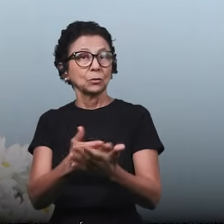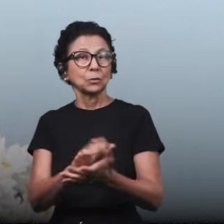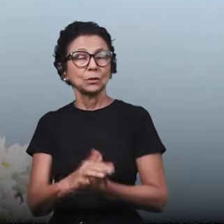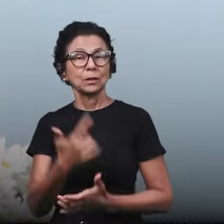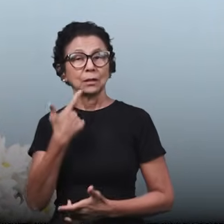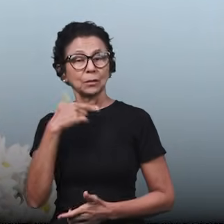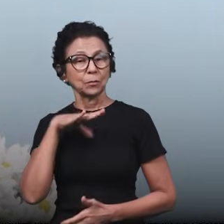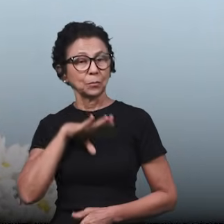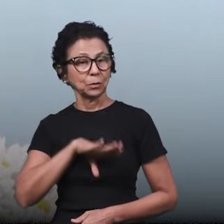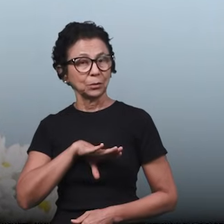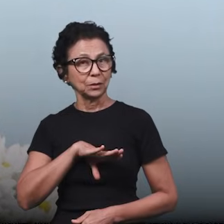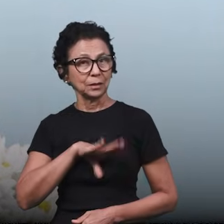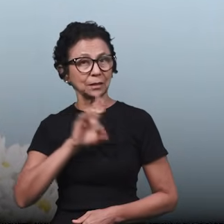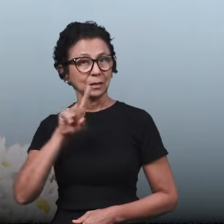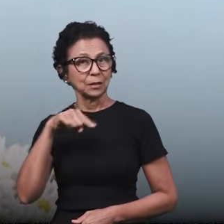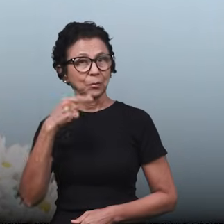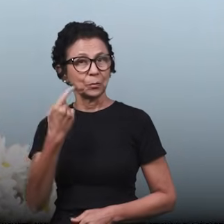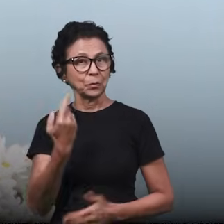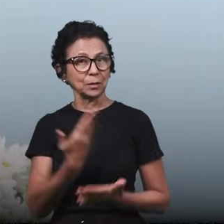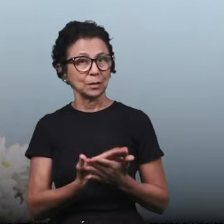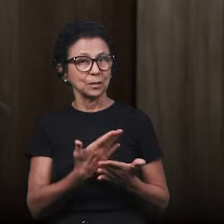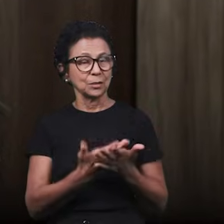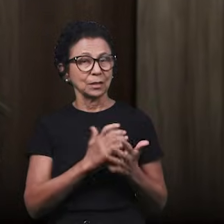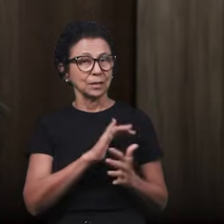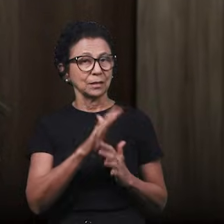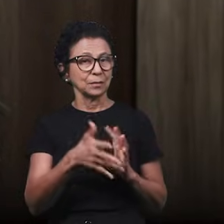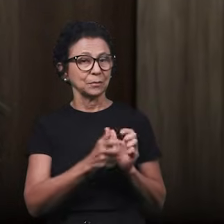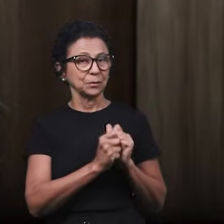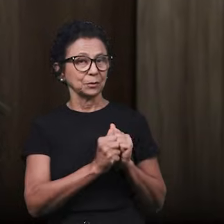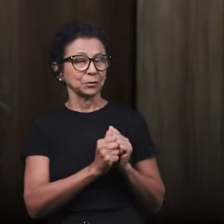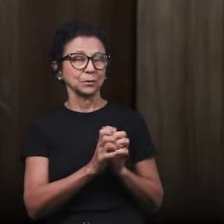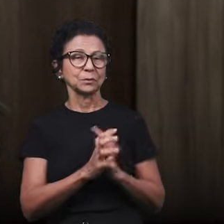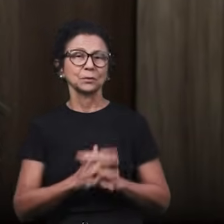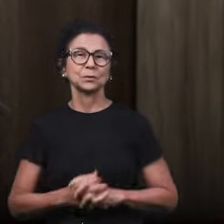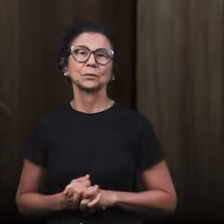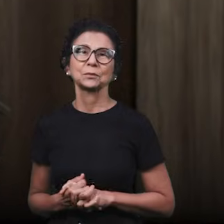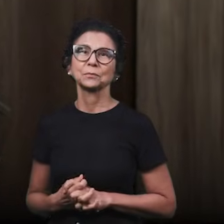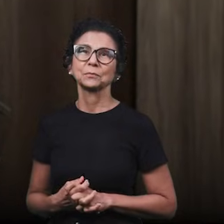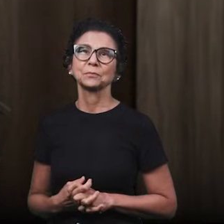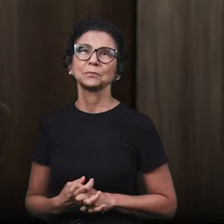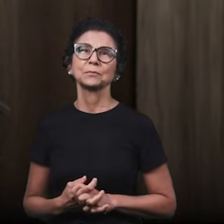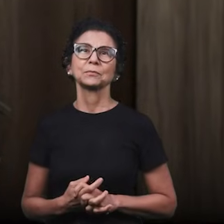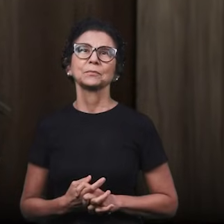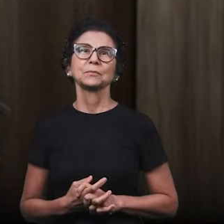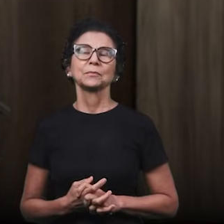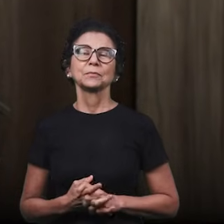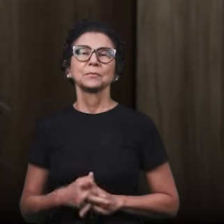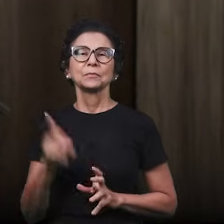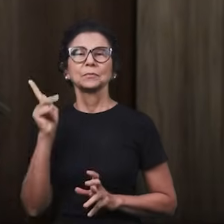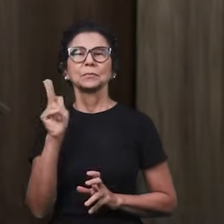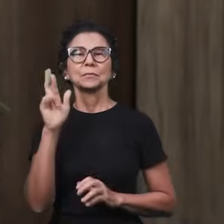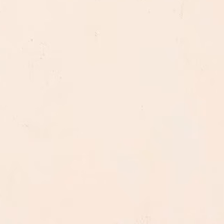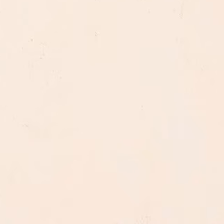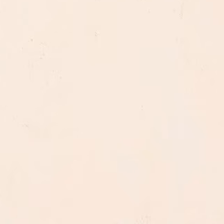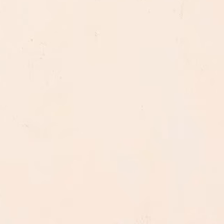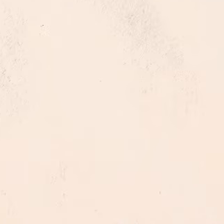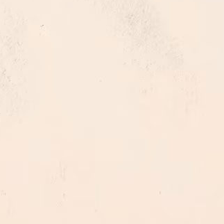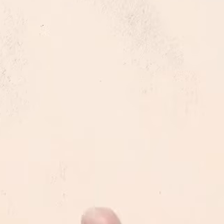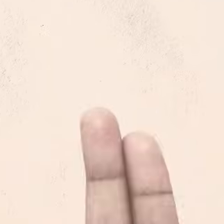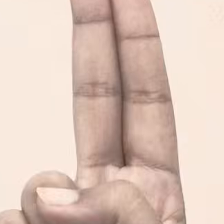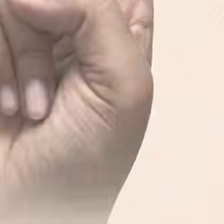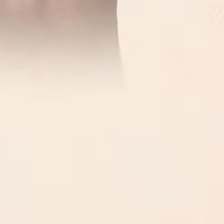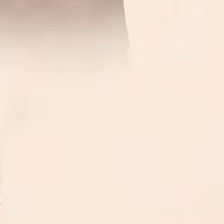para depois nós estudarmos a Libra juntos. Exatamente. Então, assim, nós encerramos nosso programa. A todos, a paz do Senhor Jesus.